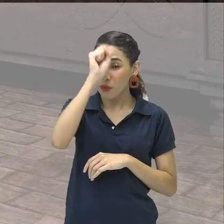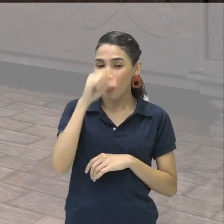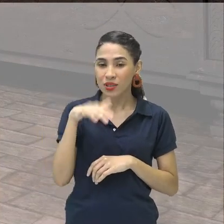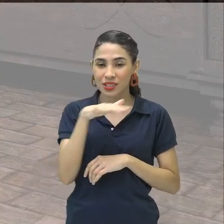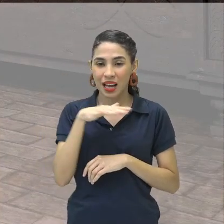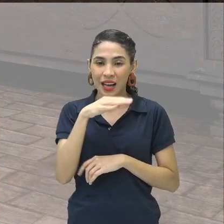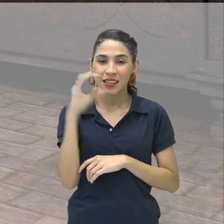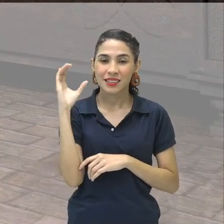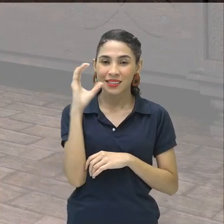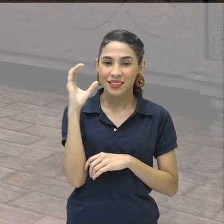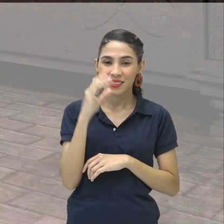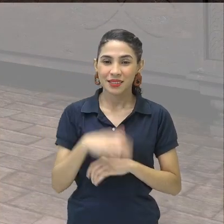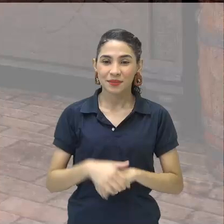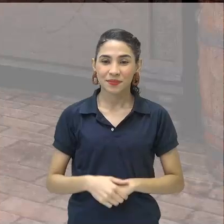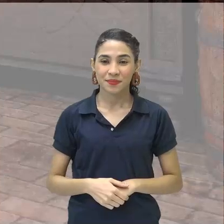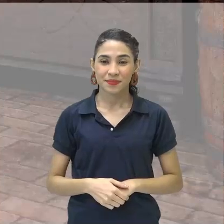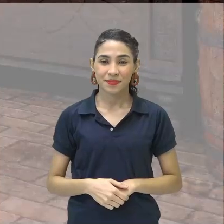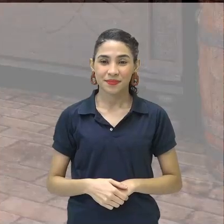ciência.